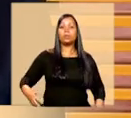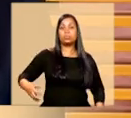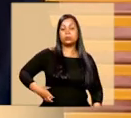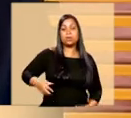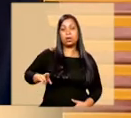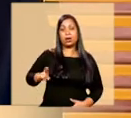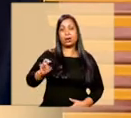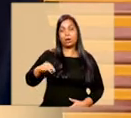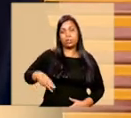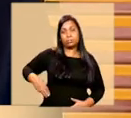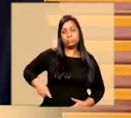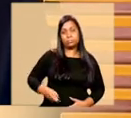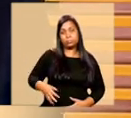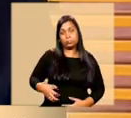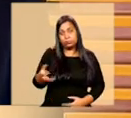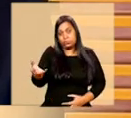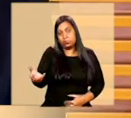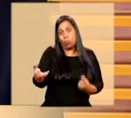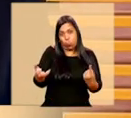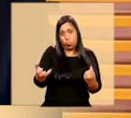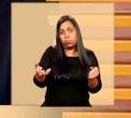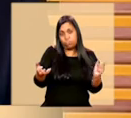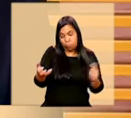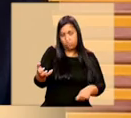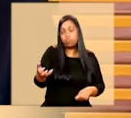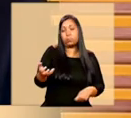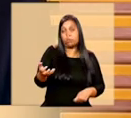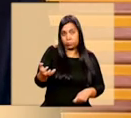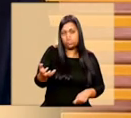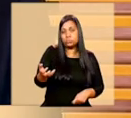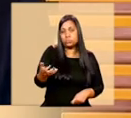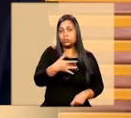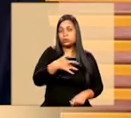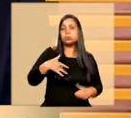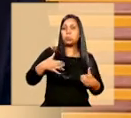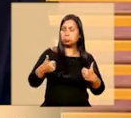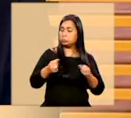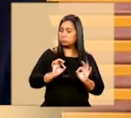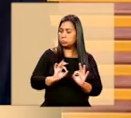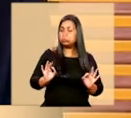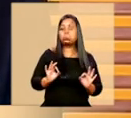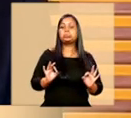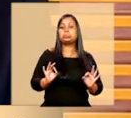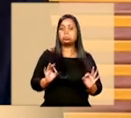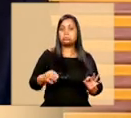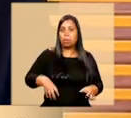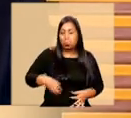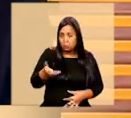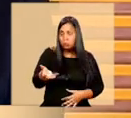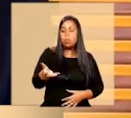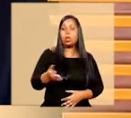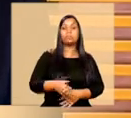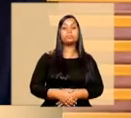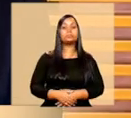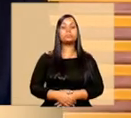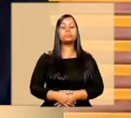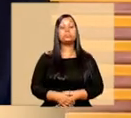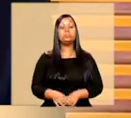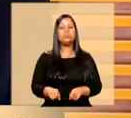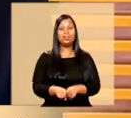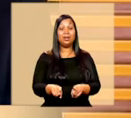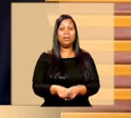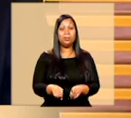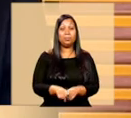podemos doar o rim, né? Nós podemos um dos rins, nós temos 2 e se a pessoa tiver com plena saúde perfeita, né? Ela pode doar um dos